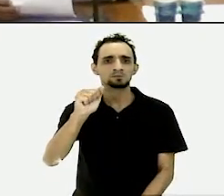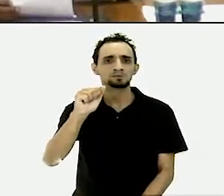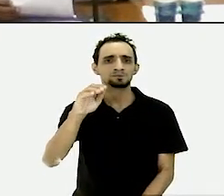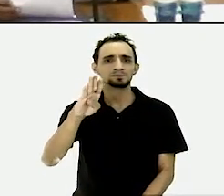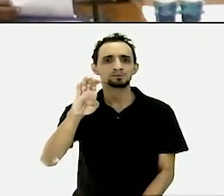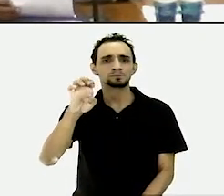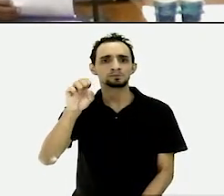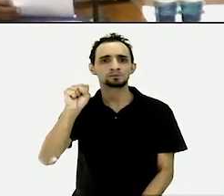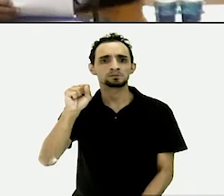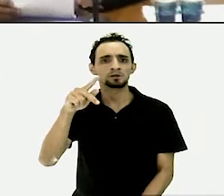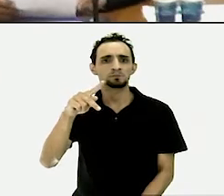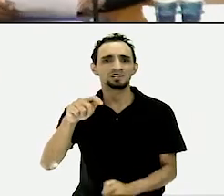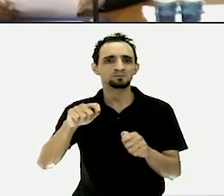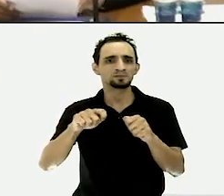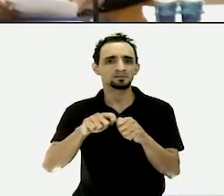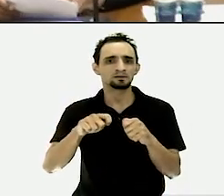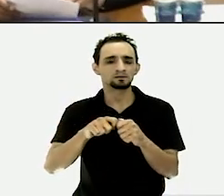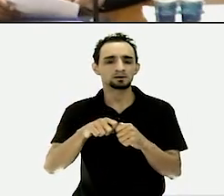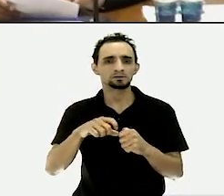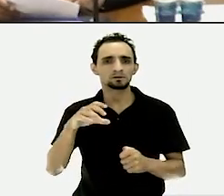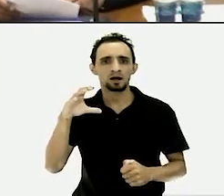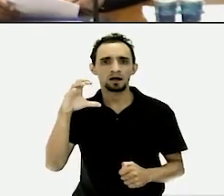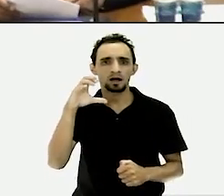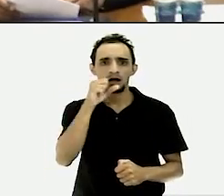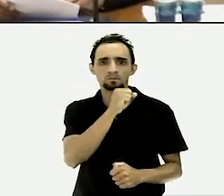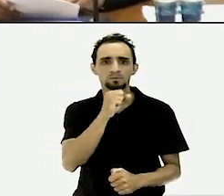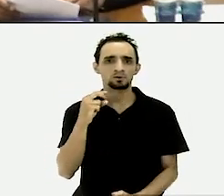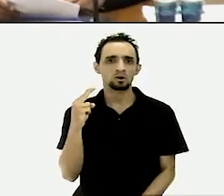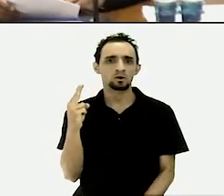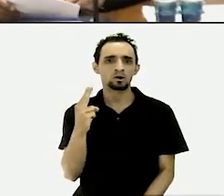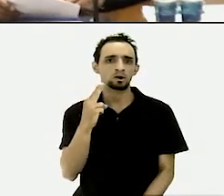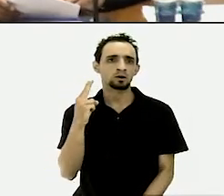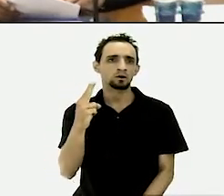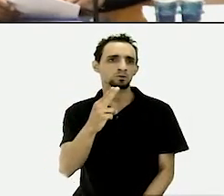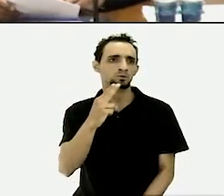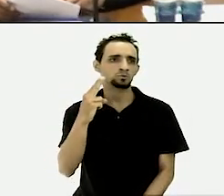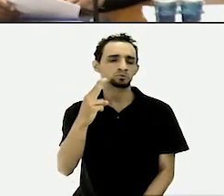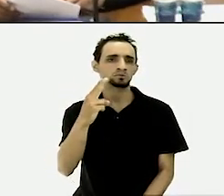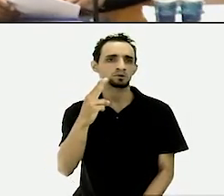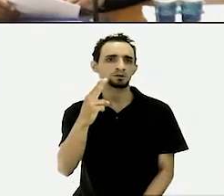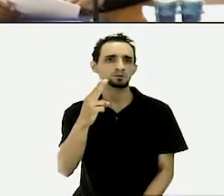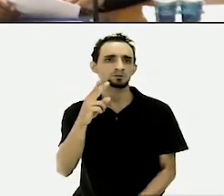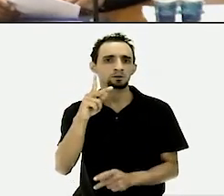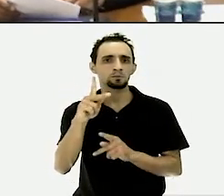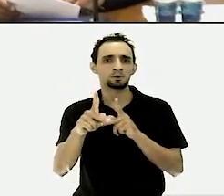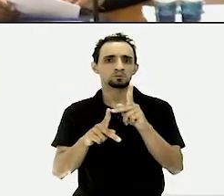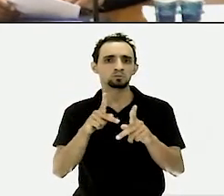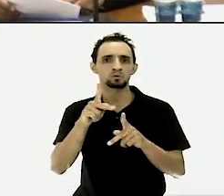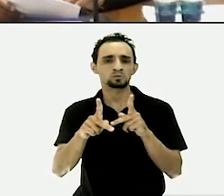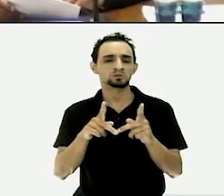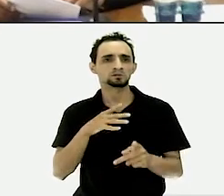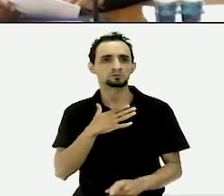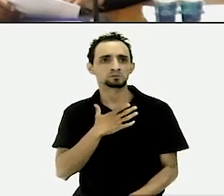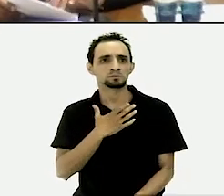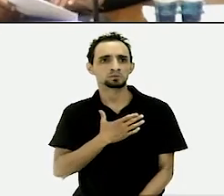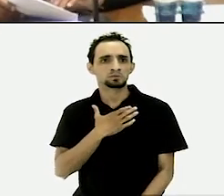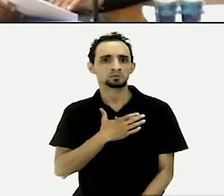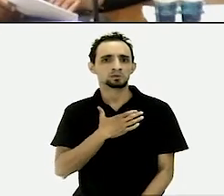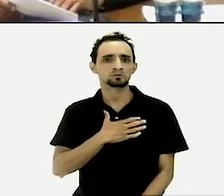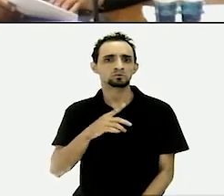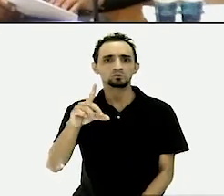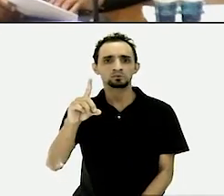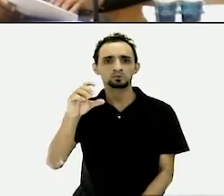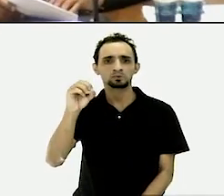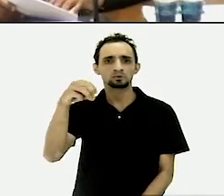bem como a pelo menos dois bairros da cidade. Instalação de hidrantes no centro da cidade, haja visto a grande quantidade de estabelecimentos comerciais, bancos e residências